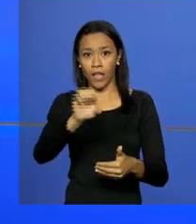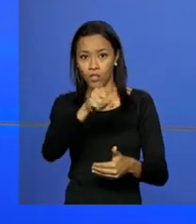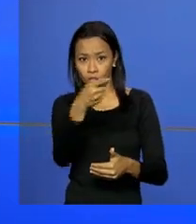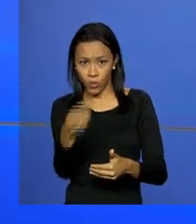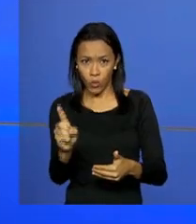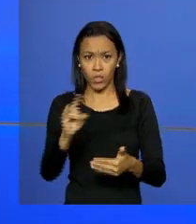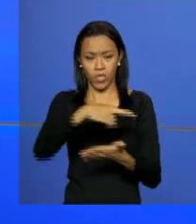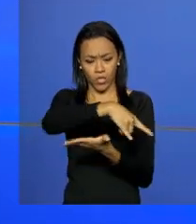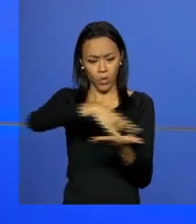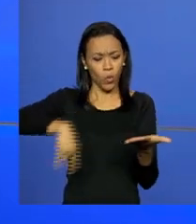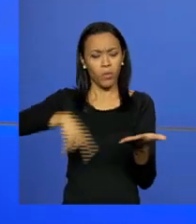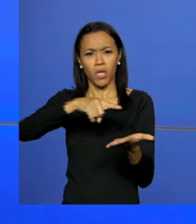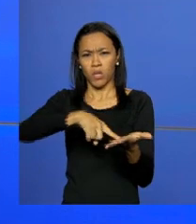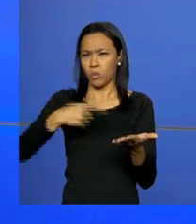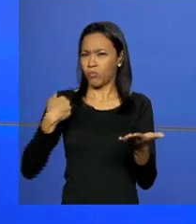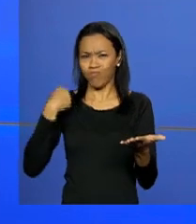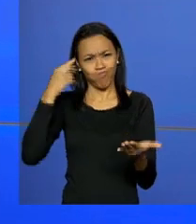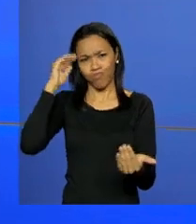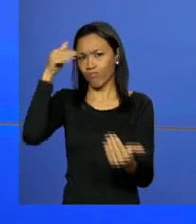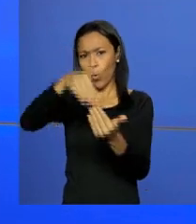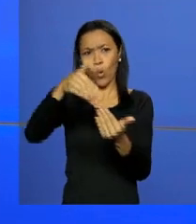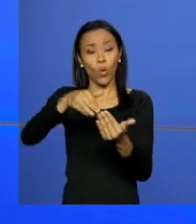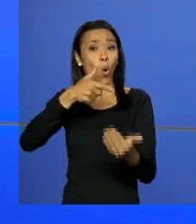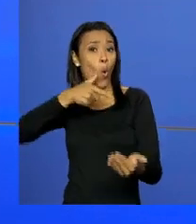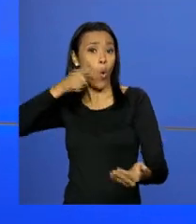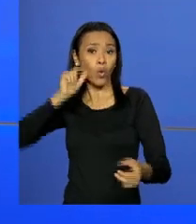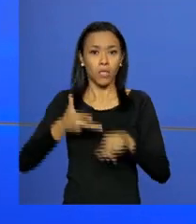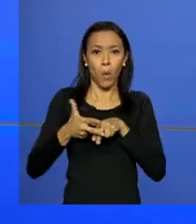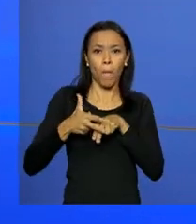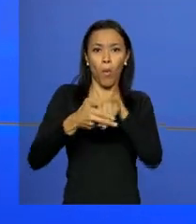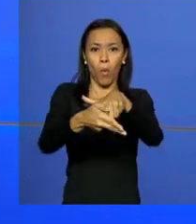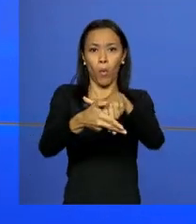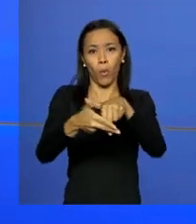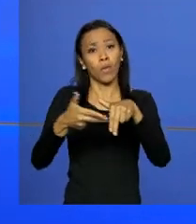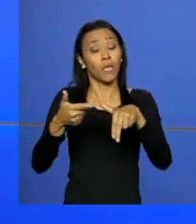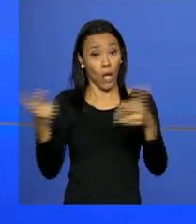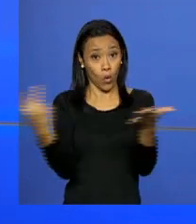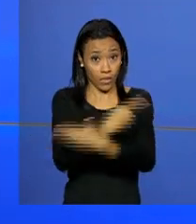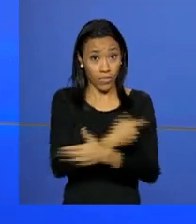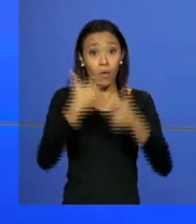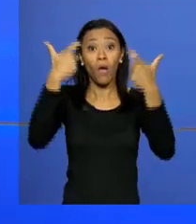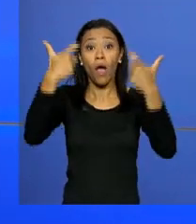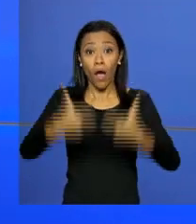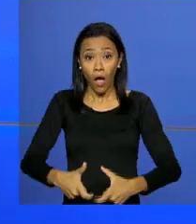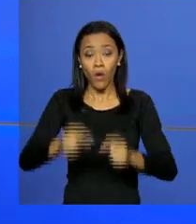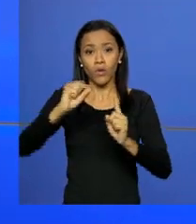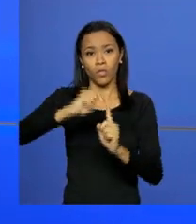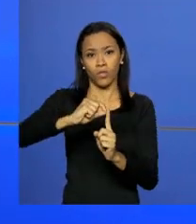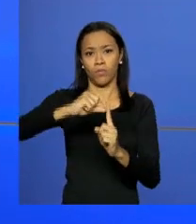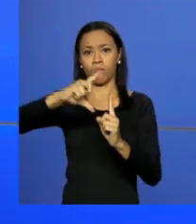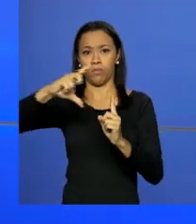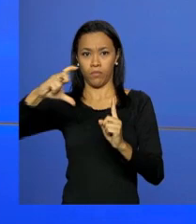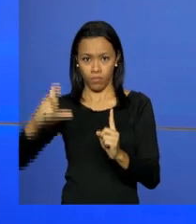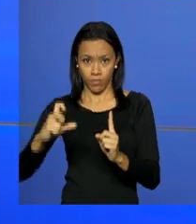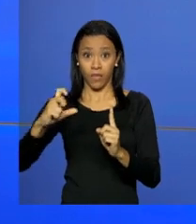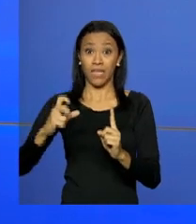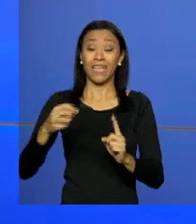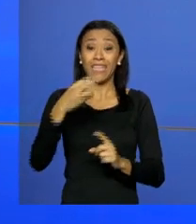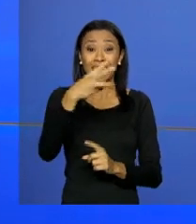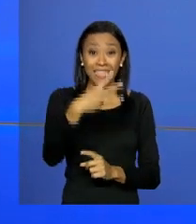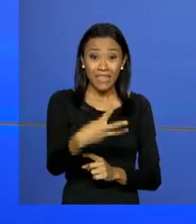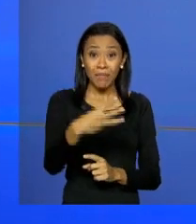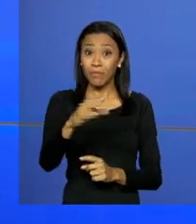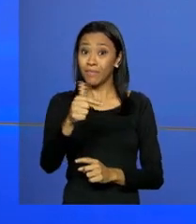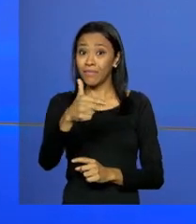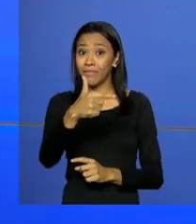em nota oficial o atentado terrorista cometido ontem no Paquistão pelo menos 72 pessoas morreram e 340 ficaram